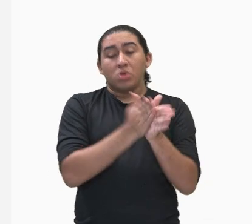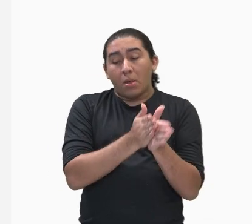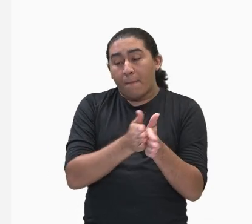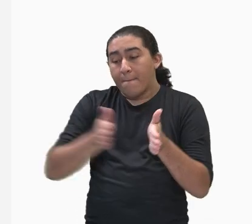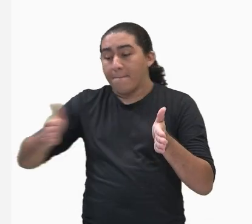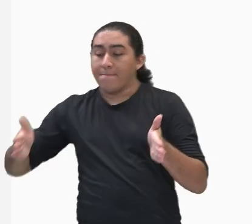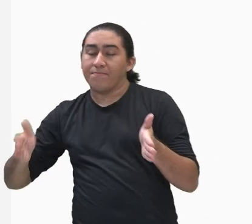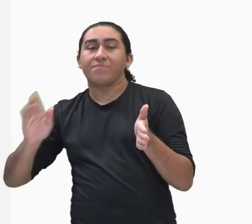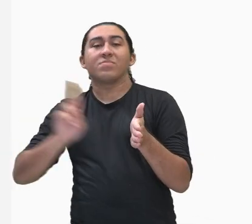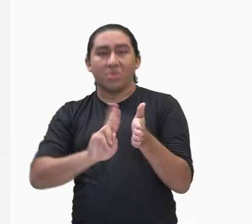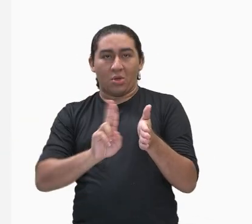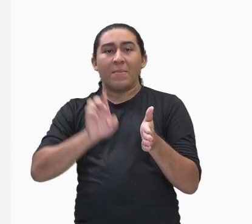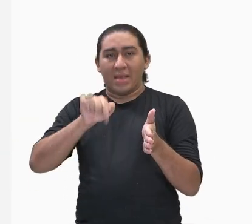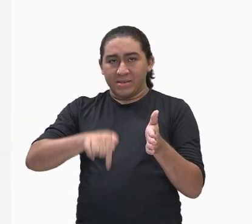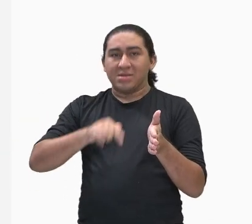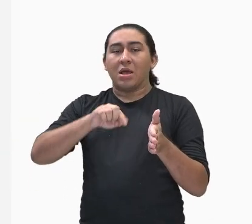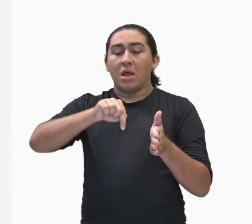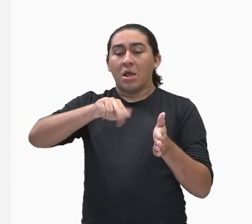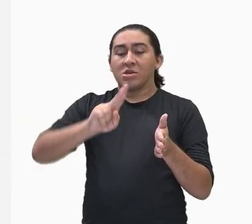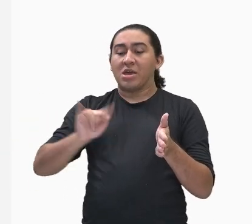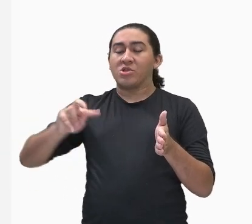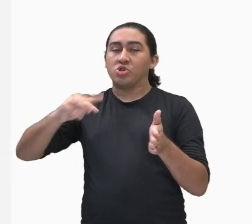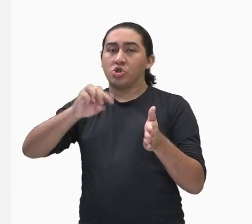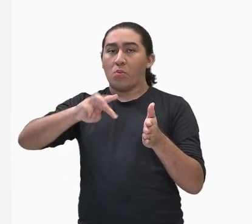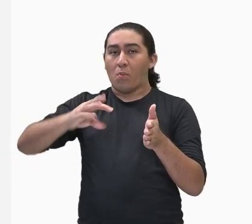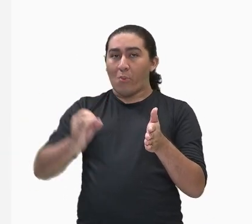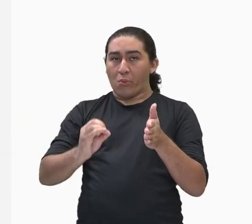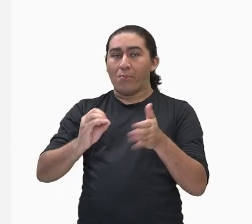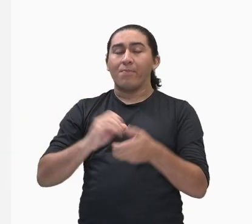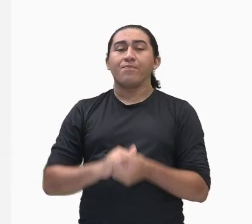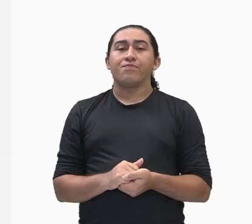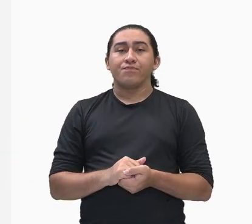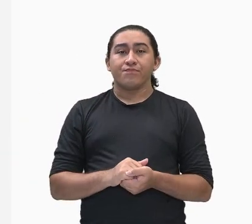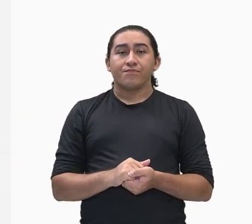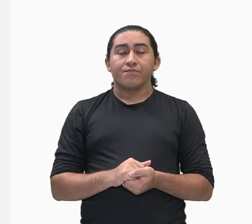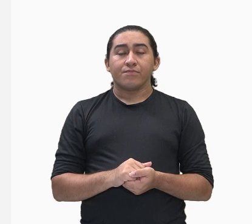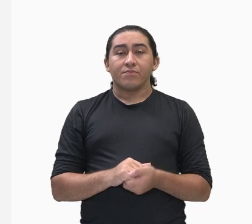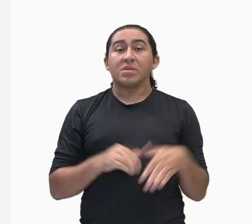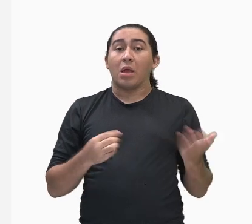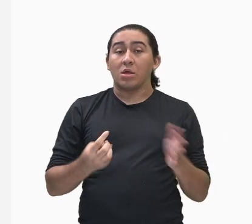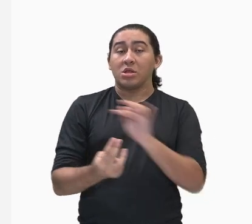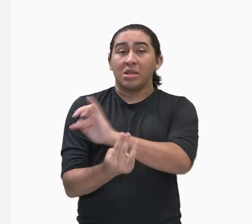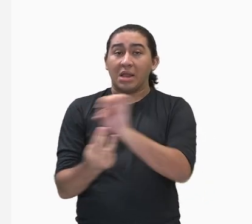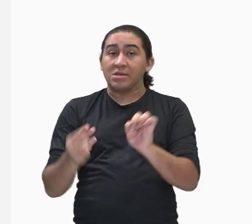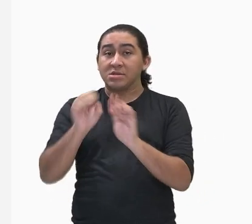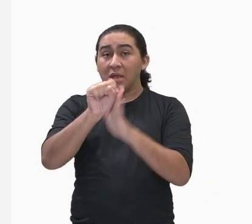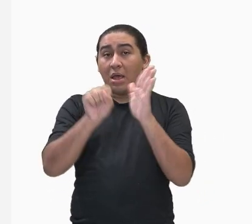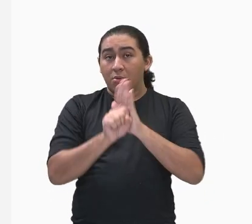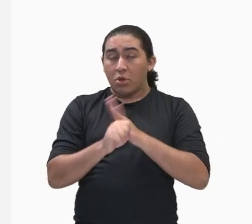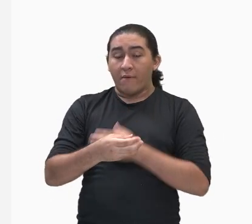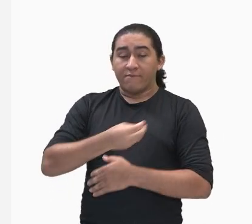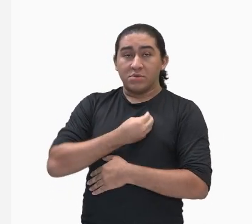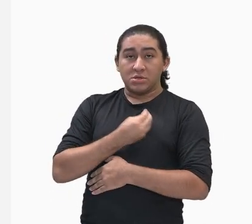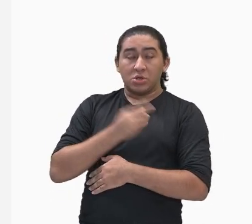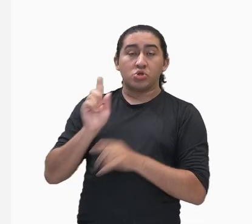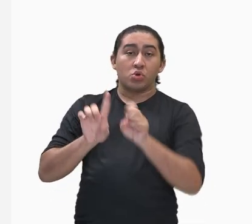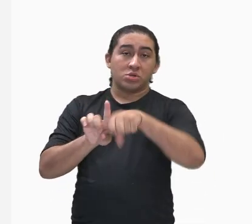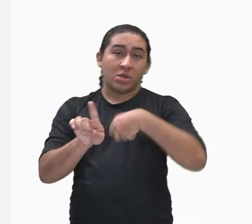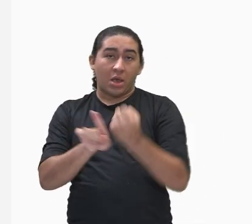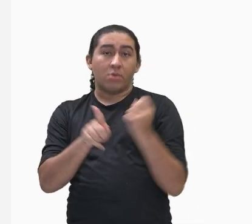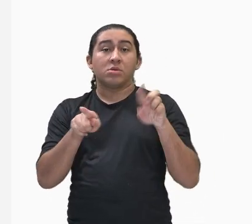denominado quinhentismo. Nos primeiros 3 séculos do Brasil, a vida social e, consequentemente, a